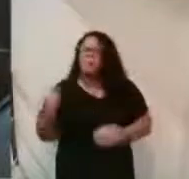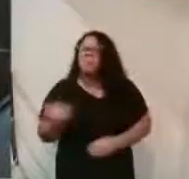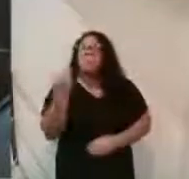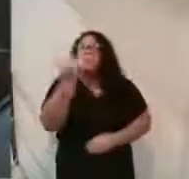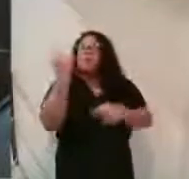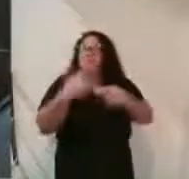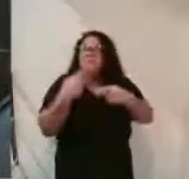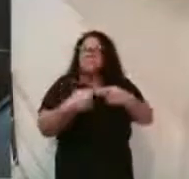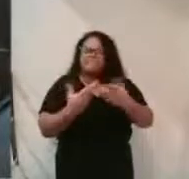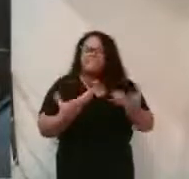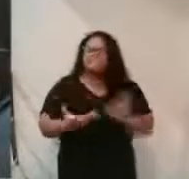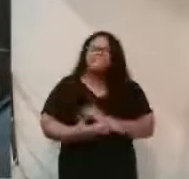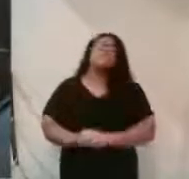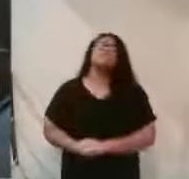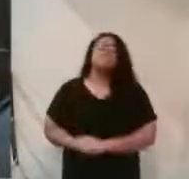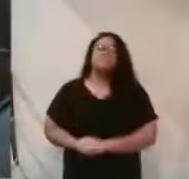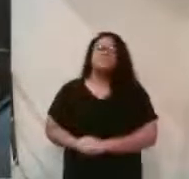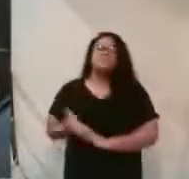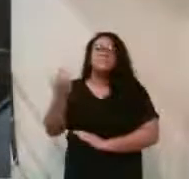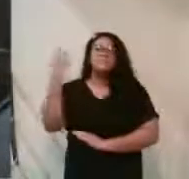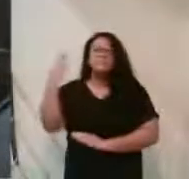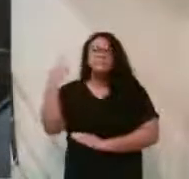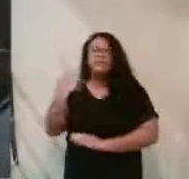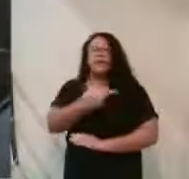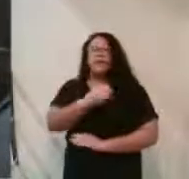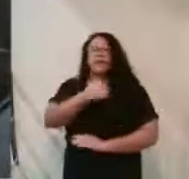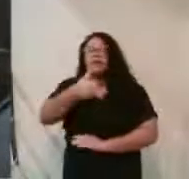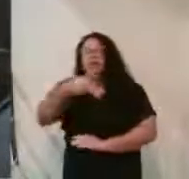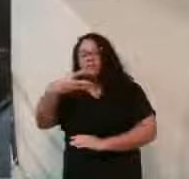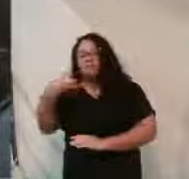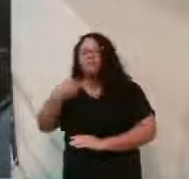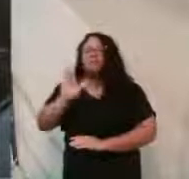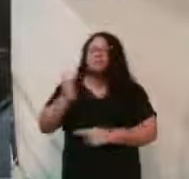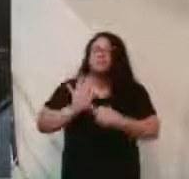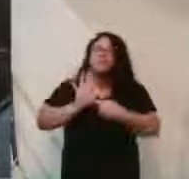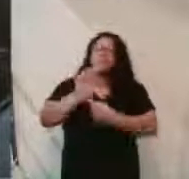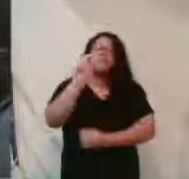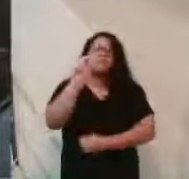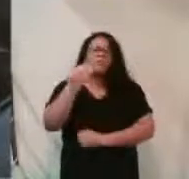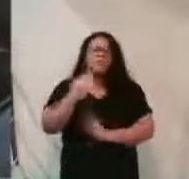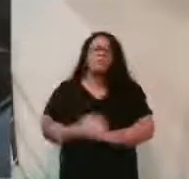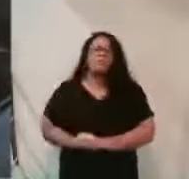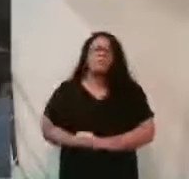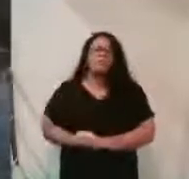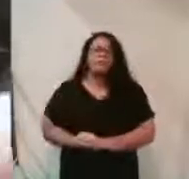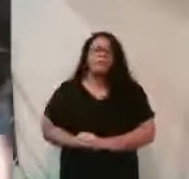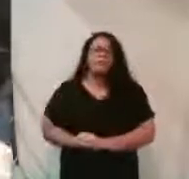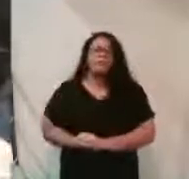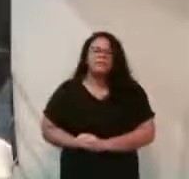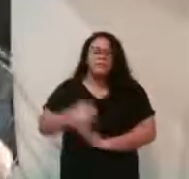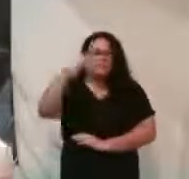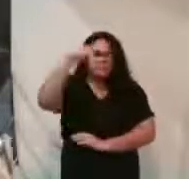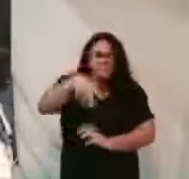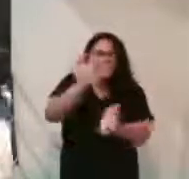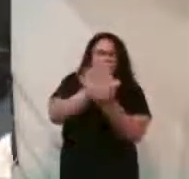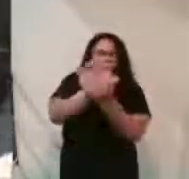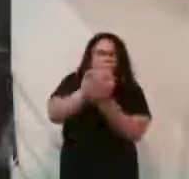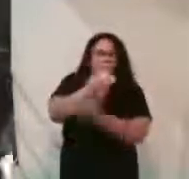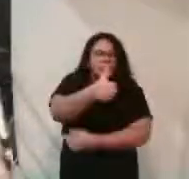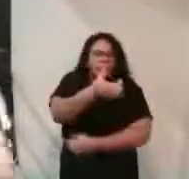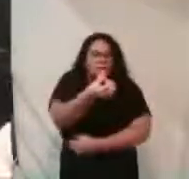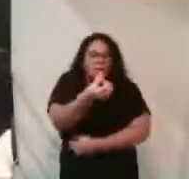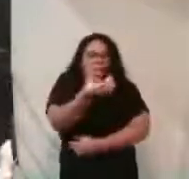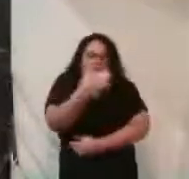2013, a SEMA já indicava que havia 160 lixões aqui em Pernambuco. Era uma